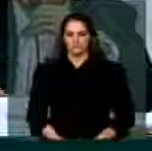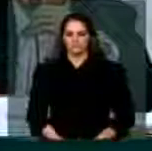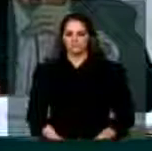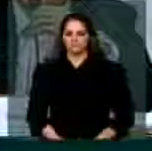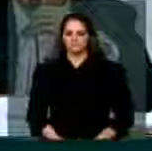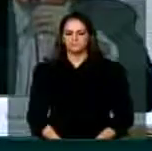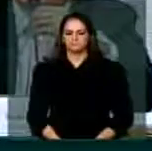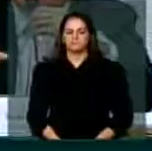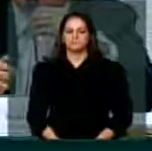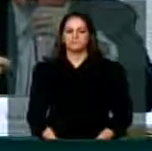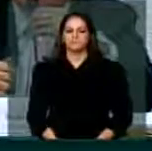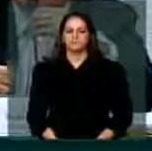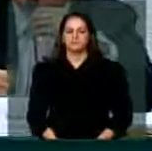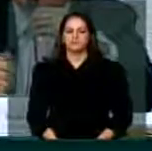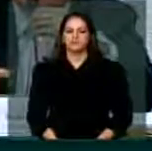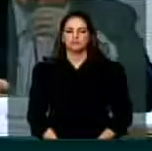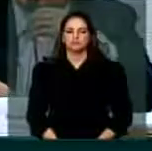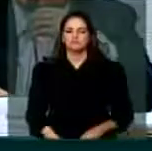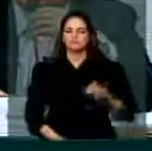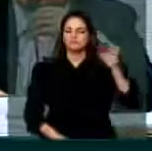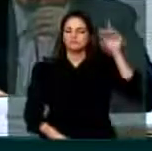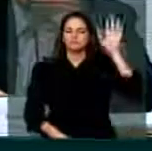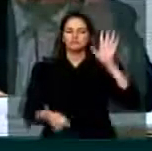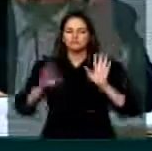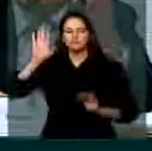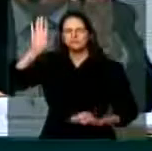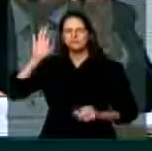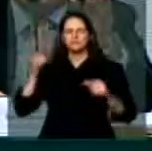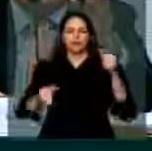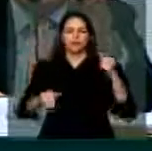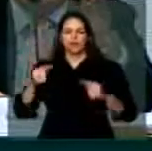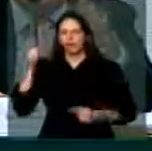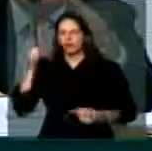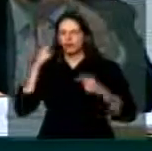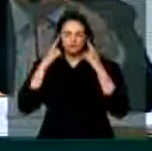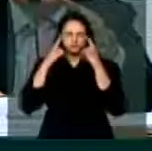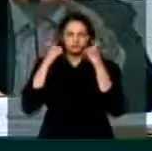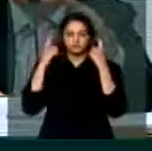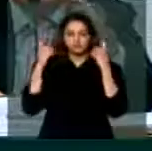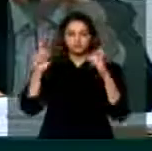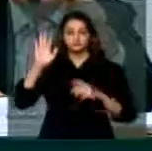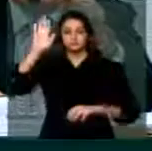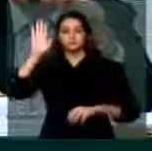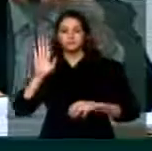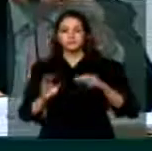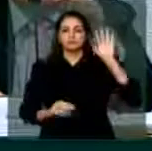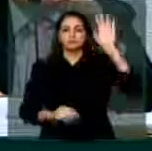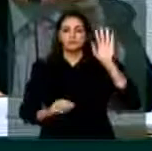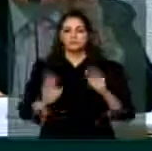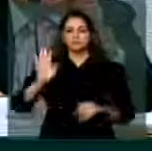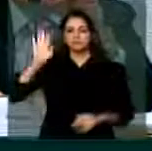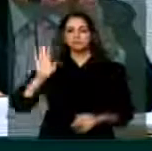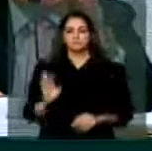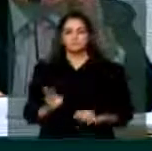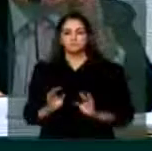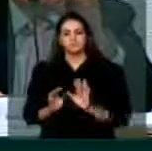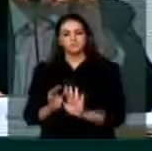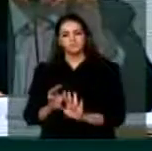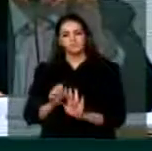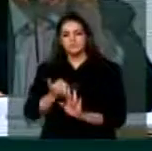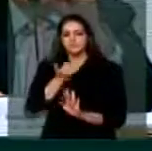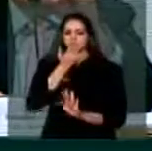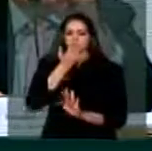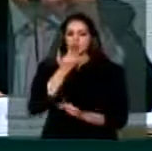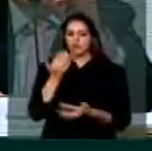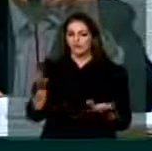colaborar. Agora, você presidente. Não tem que apresentar presidente, os requerimentos. Você pela ordem para colaborar, presidente. Só um segundo, presidente. Pela ordem, presidente. A palavra agora, segura a